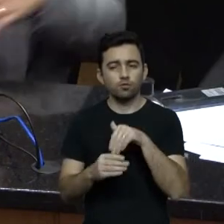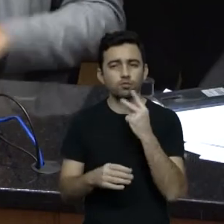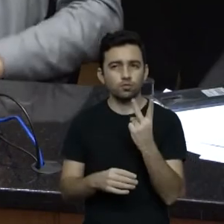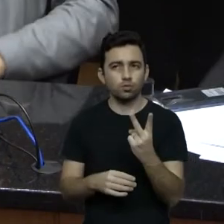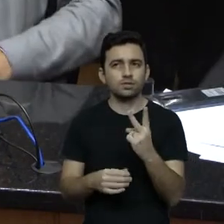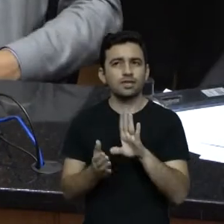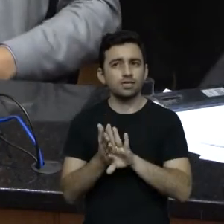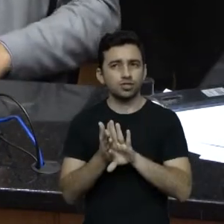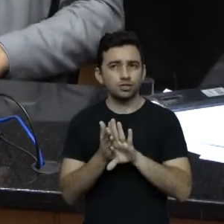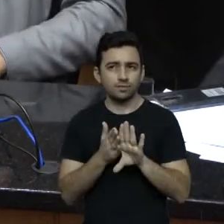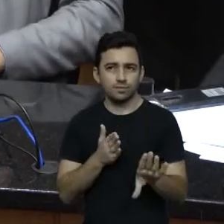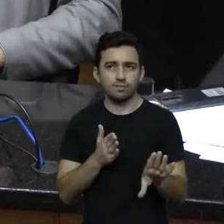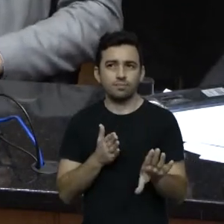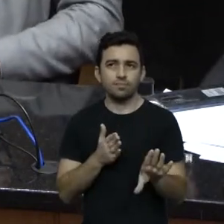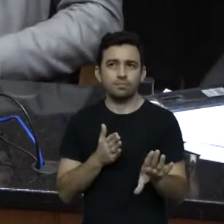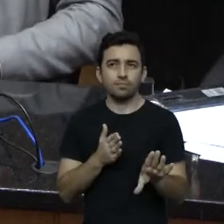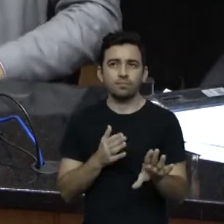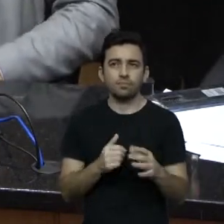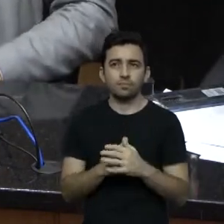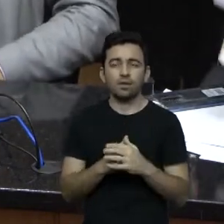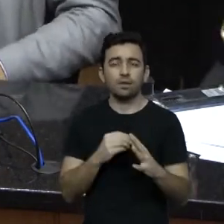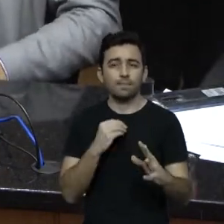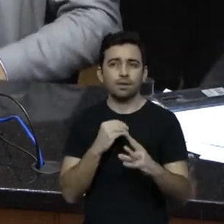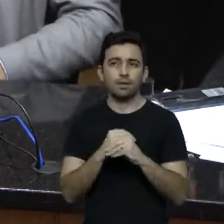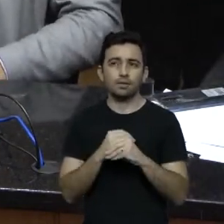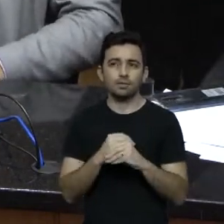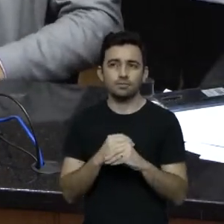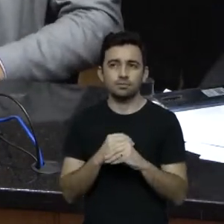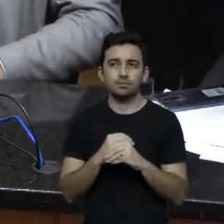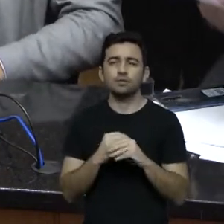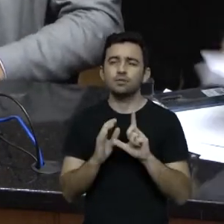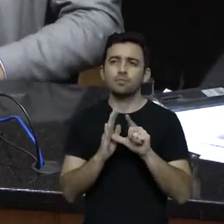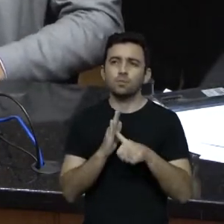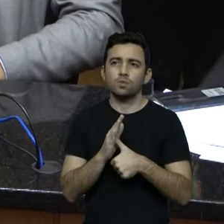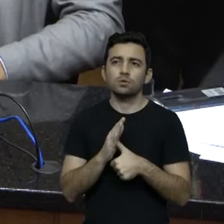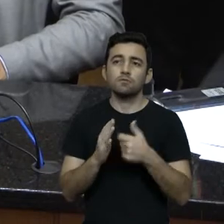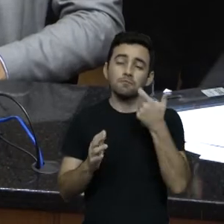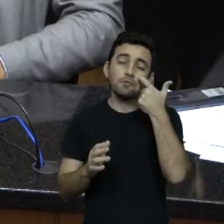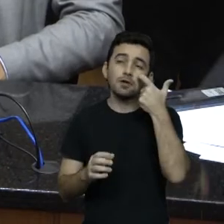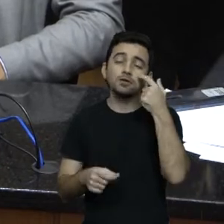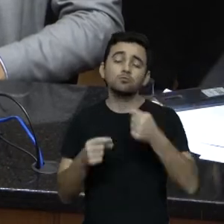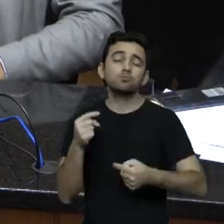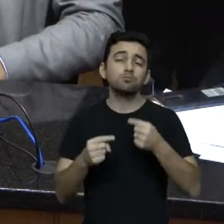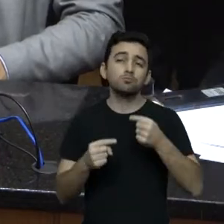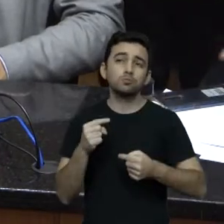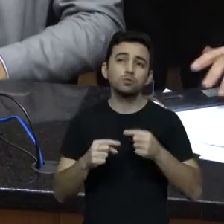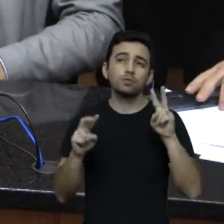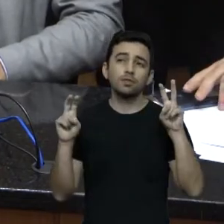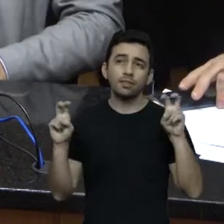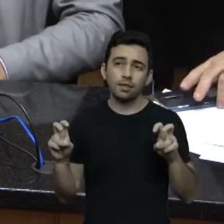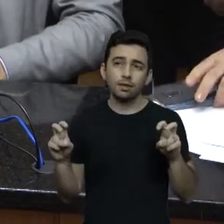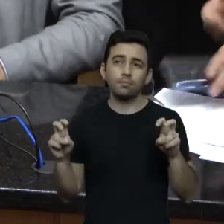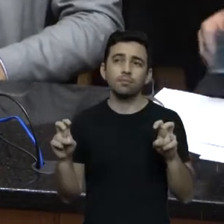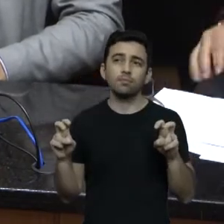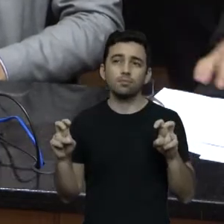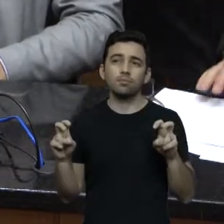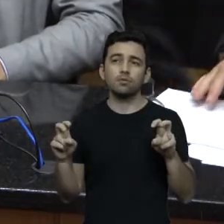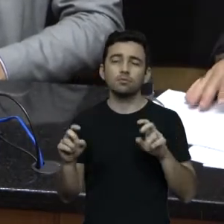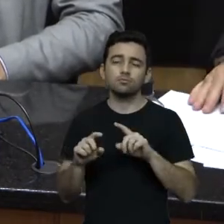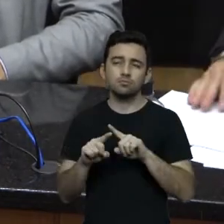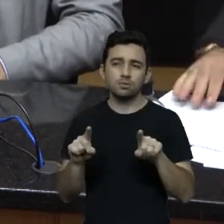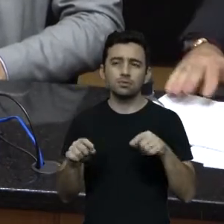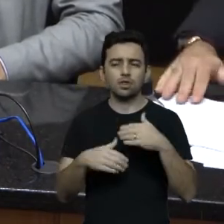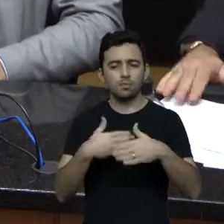rejeitar essa emenda e posteriormente vamos discutir esse assunto é assim que passar o período eleitoral